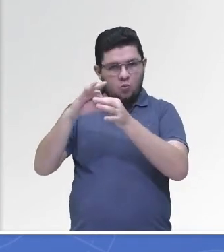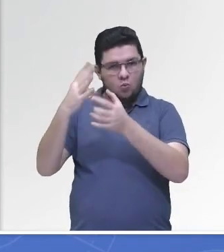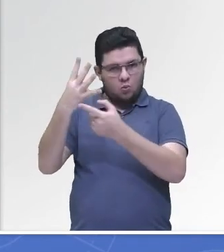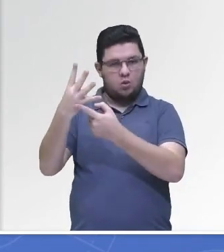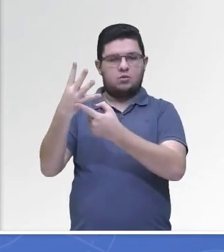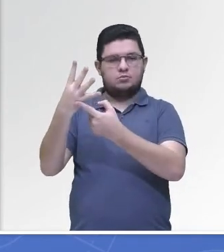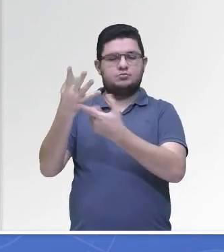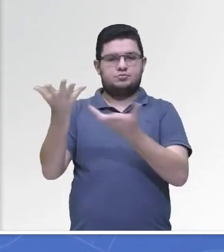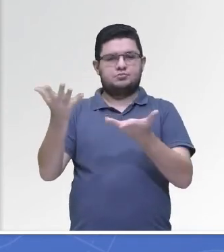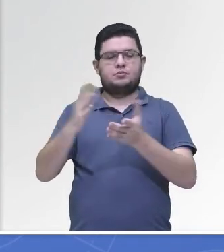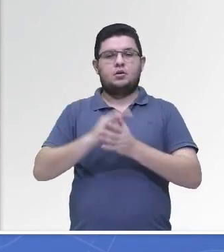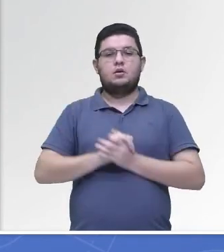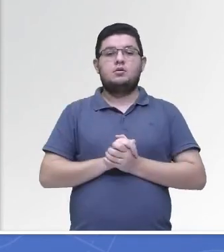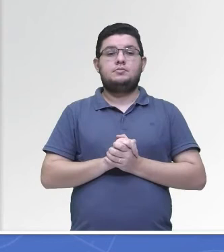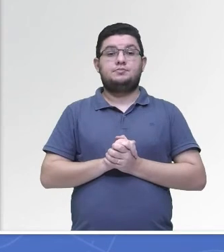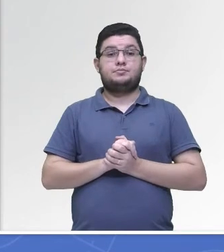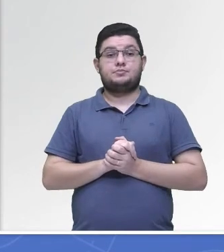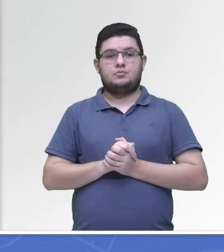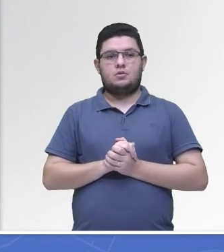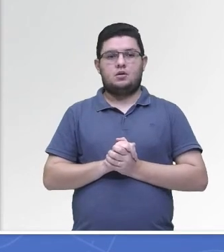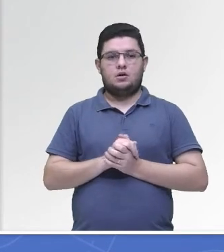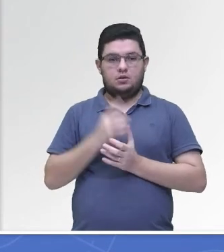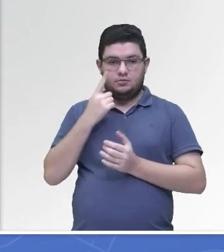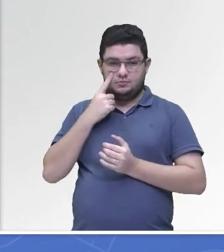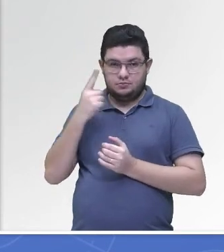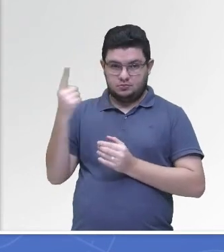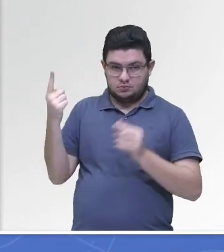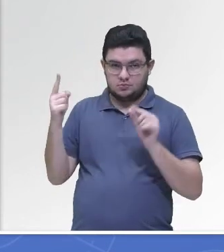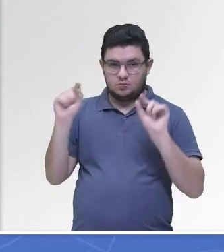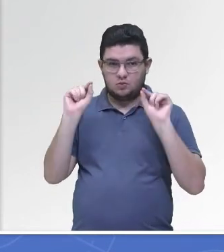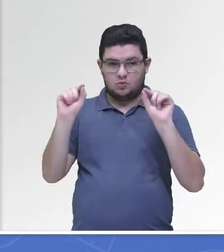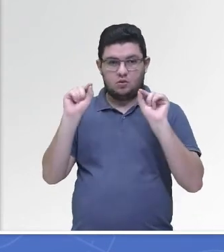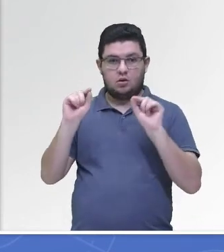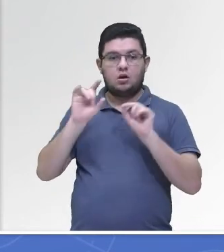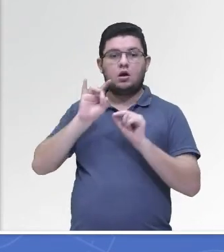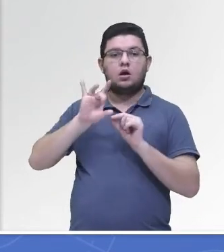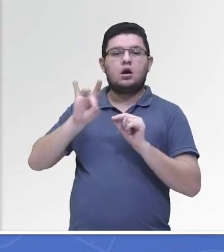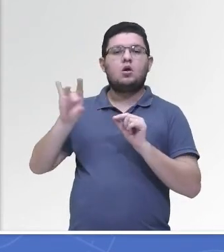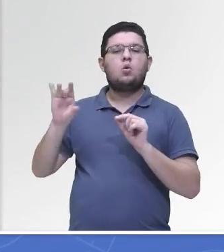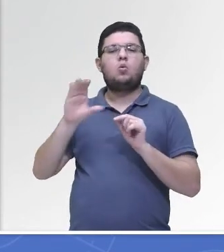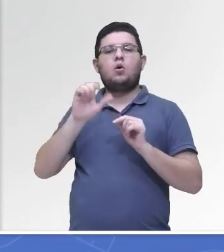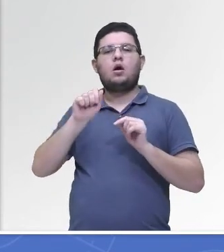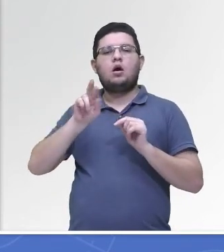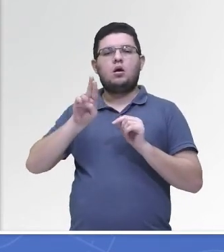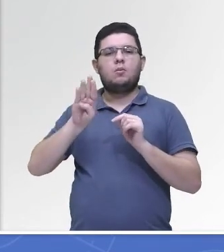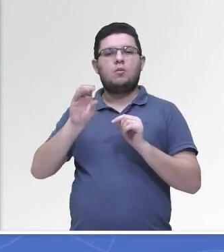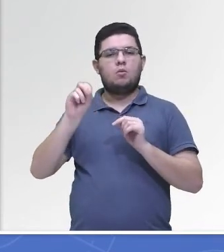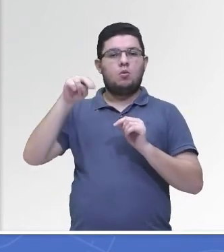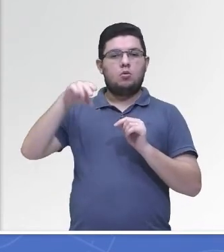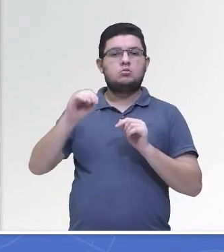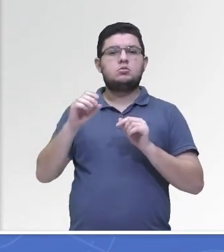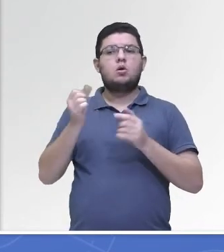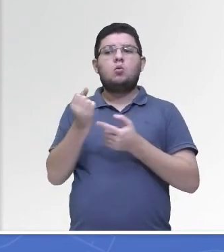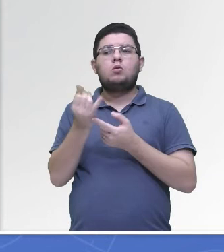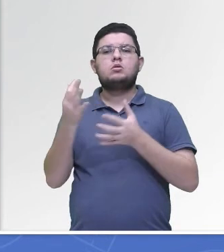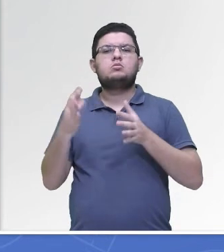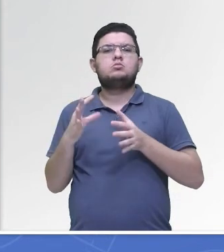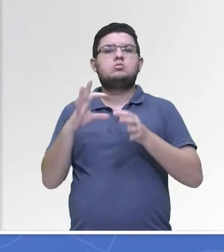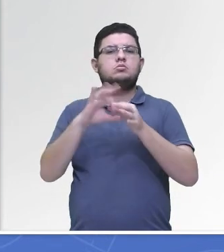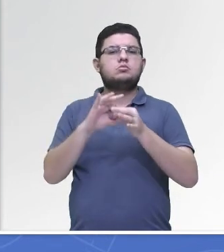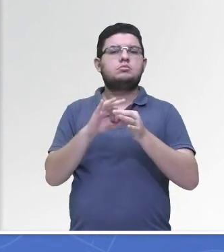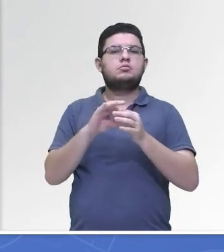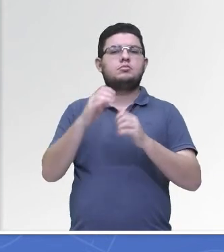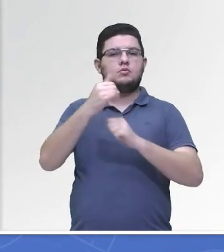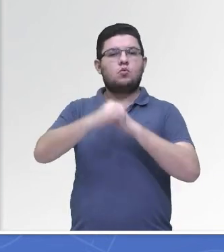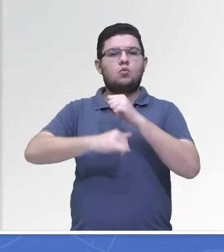carbonos. Voltando aqui para a nossa questão, vou analisar carbono por carbono, ok? Então aqui, ó, esse